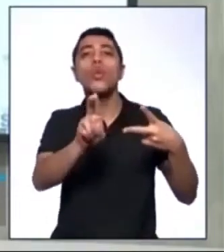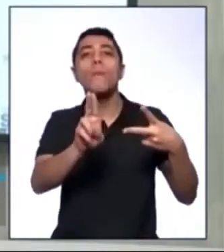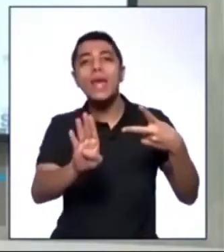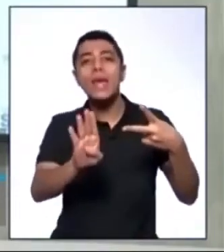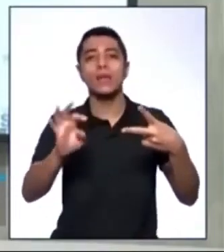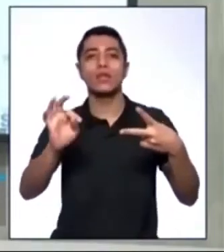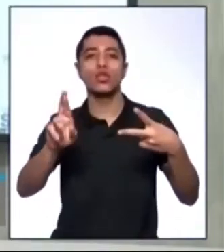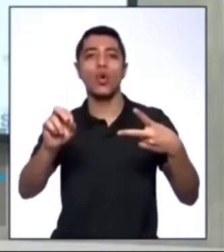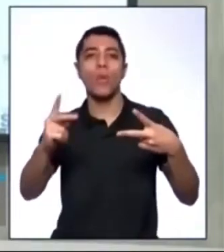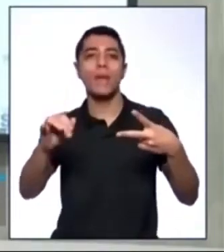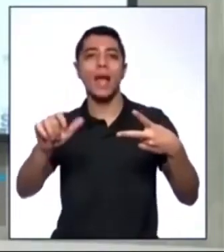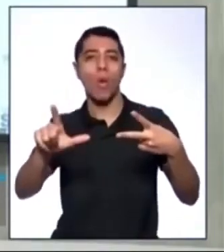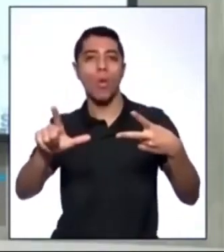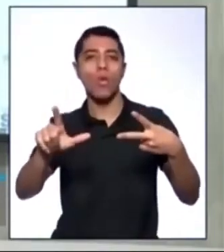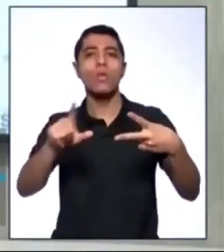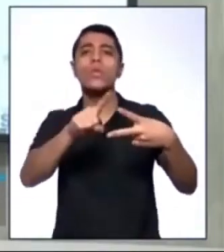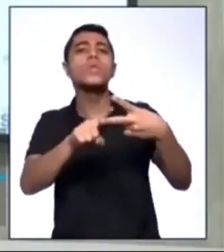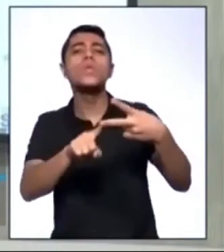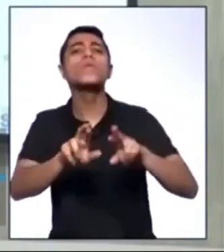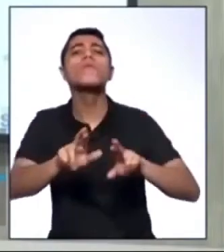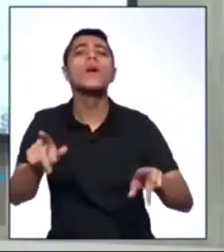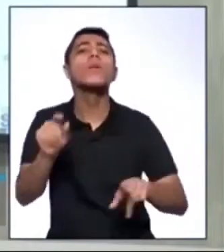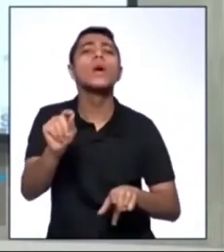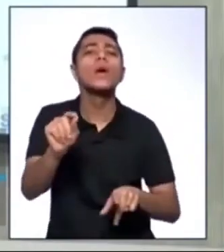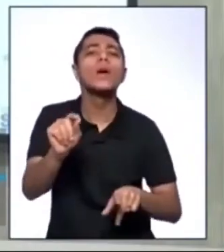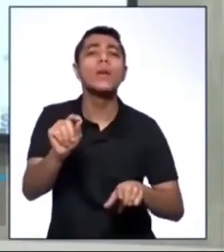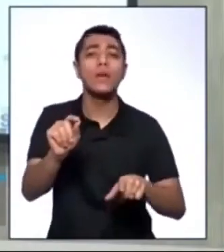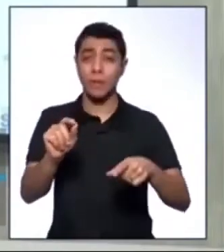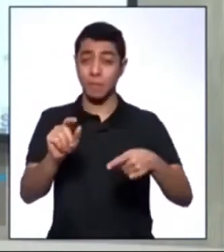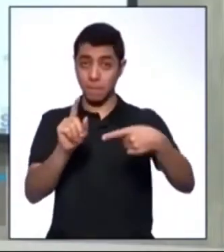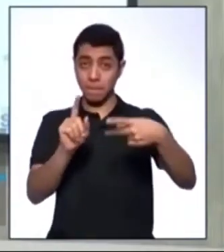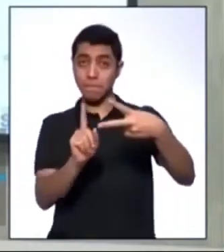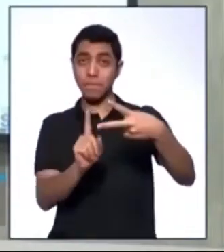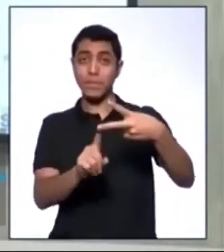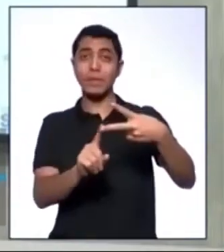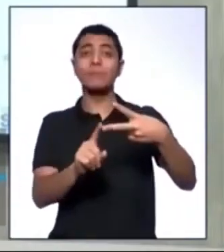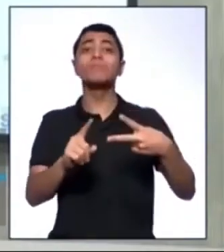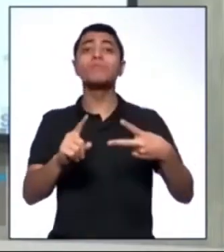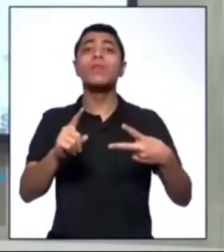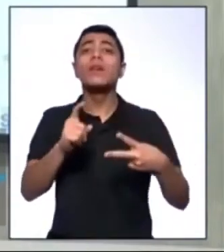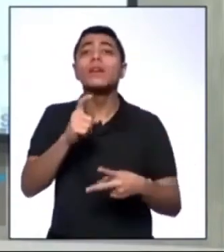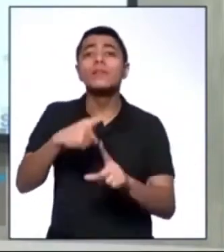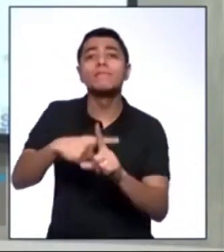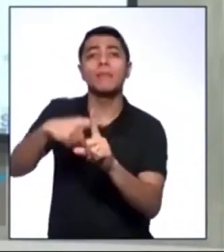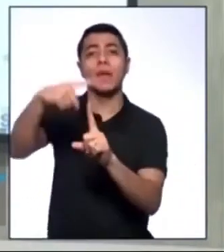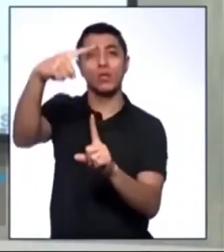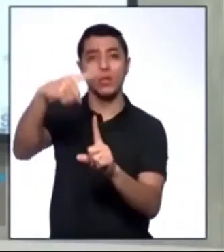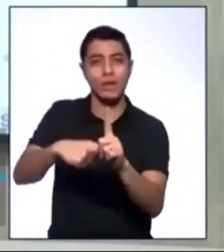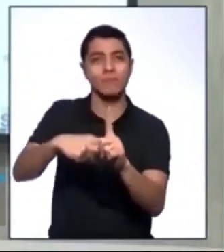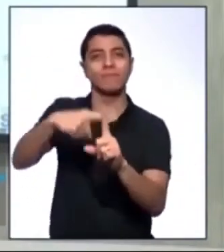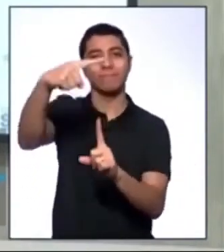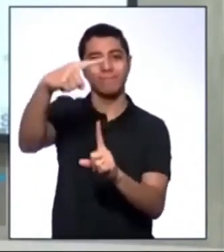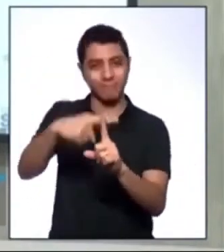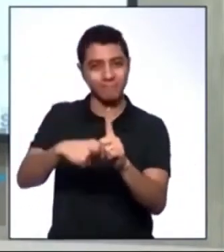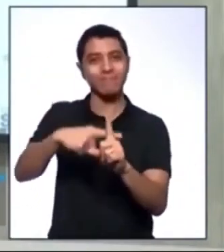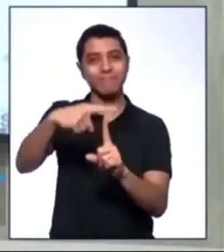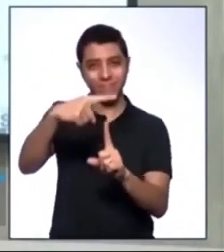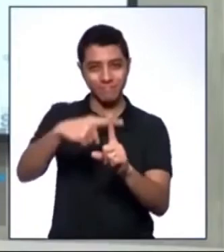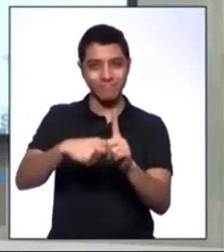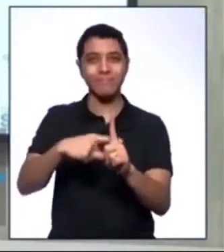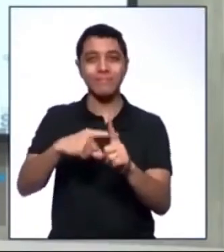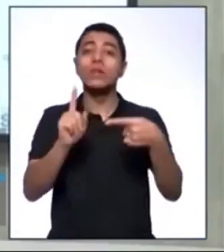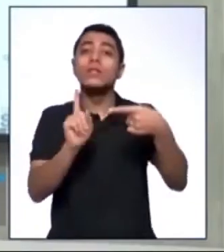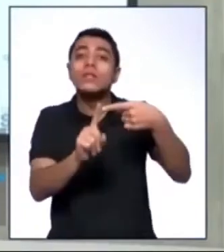subtropical, durante o inverno, tem incursão da massa polar, o que derruba a temperatura média mensal. Beleza? O clima